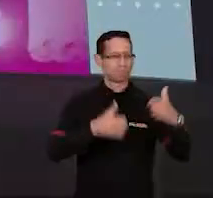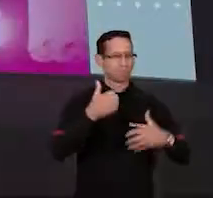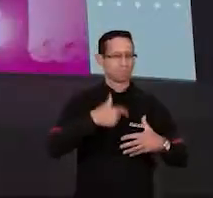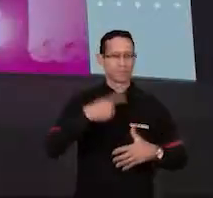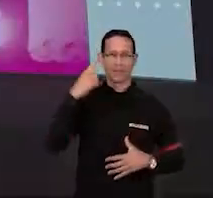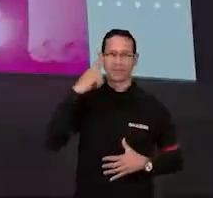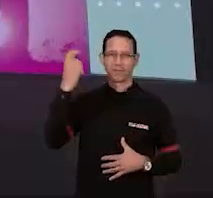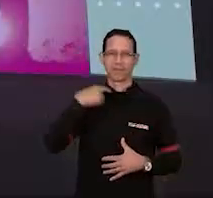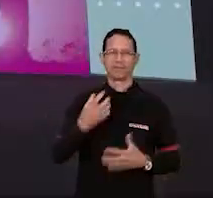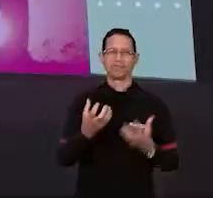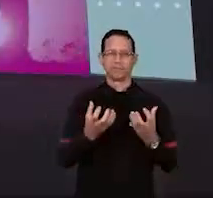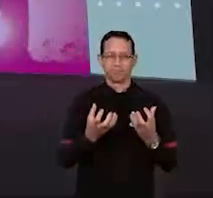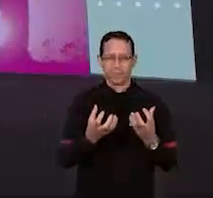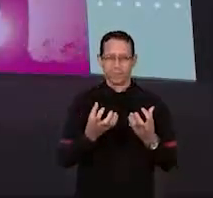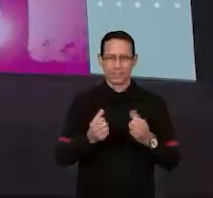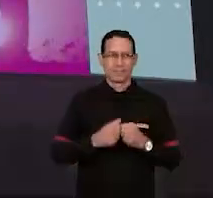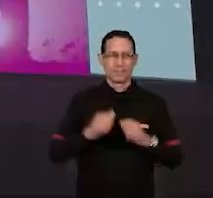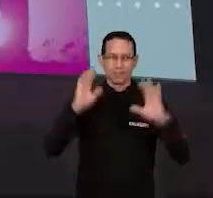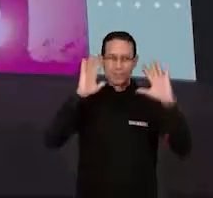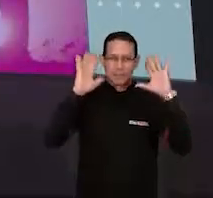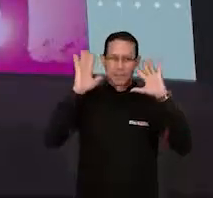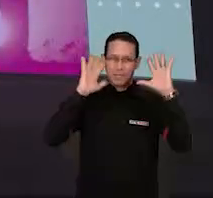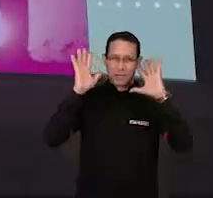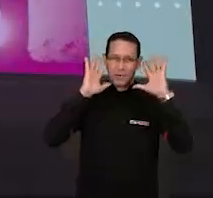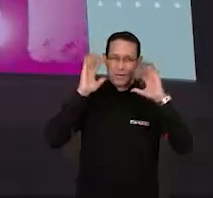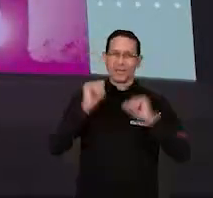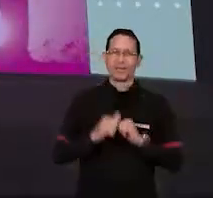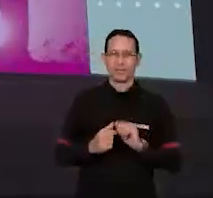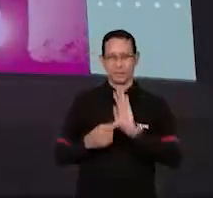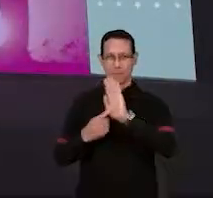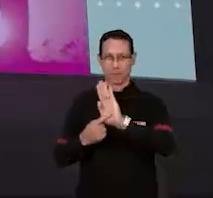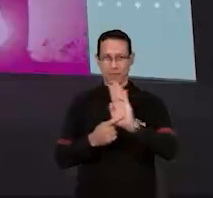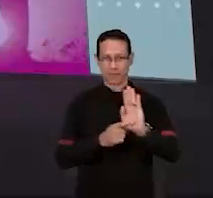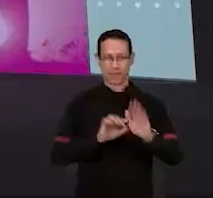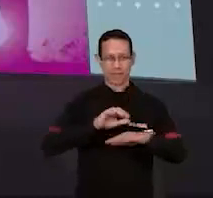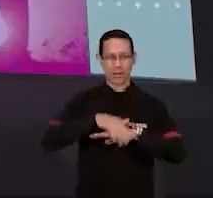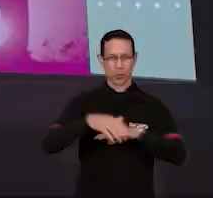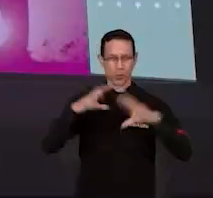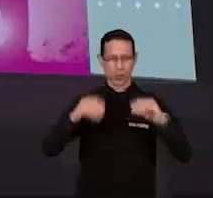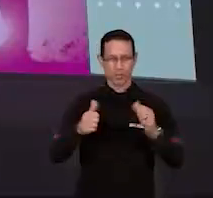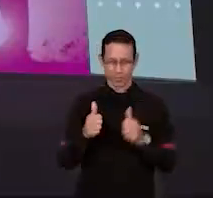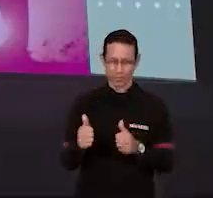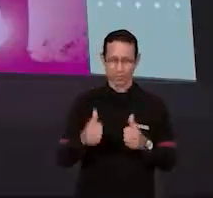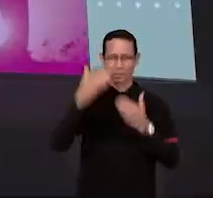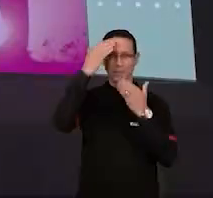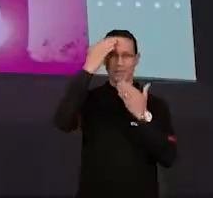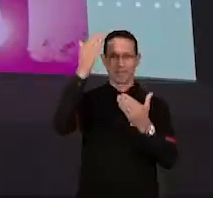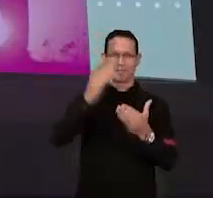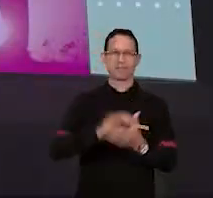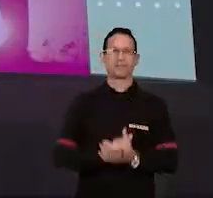a ideia daquilo que a gente idealizou para estar essa noite aqui. Muito obrigado.